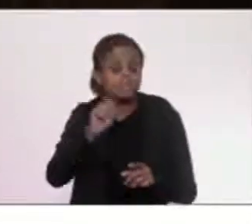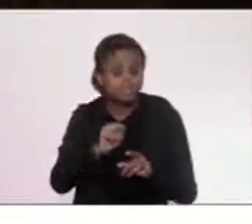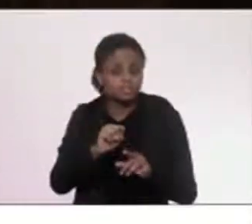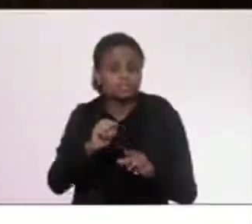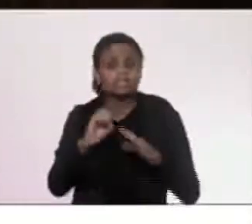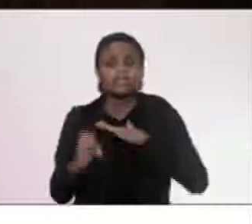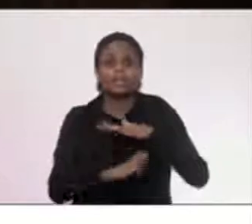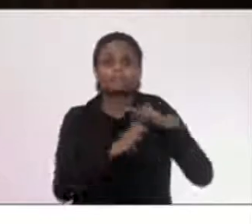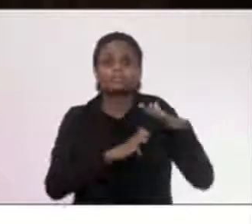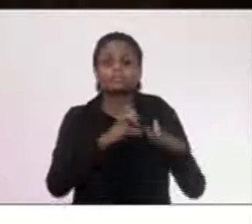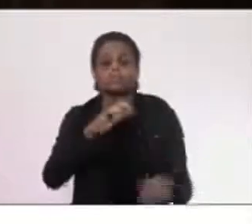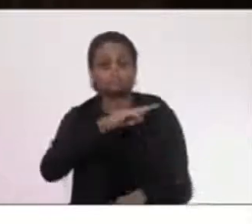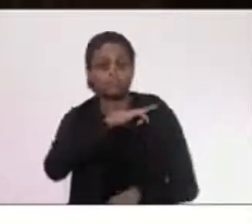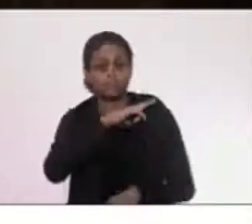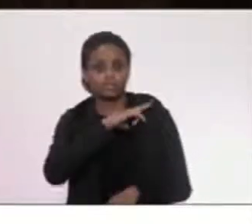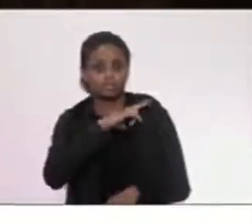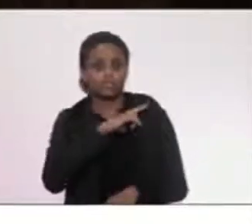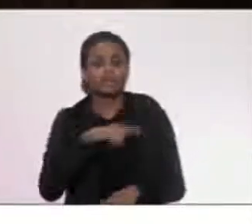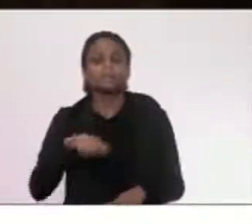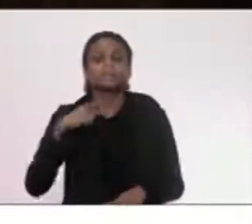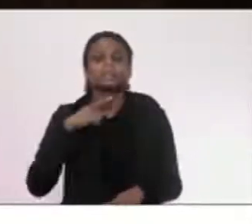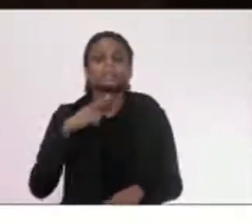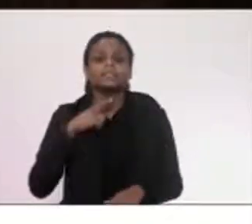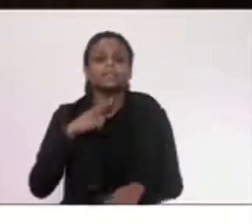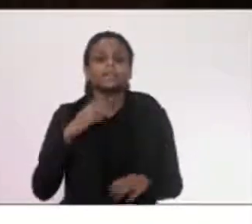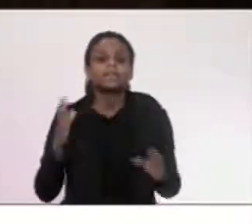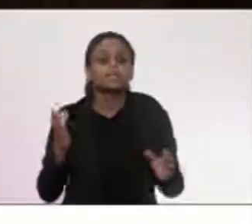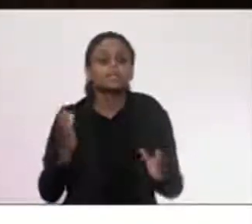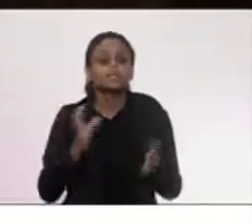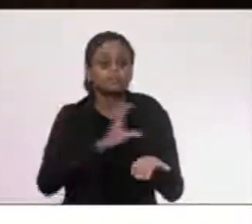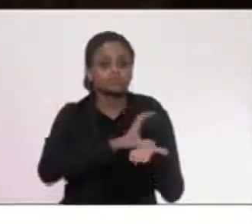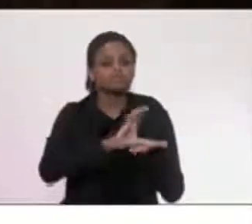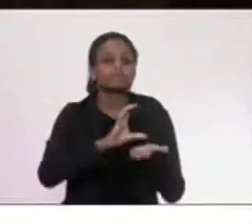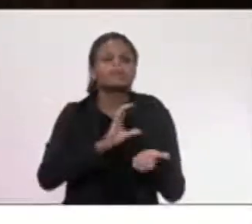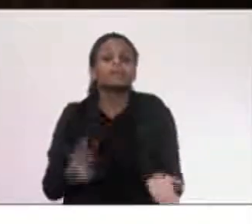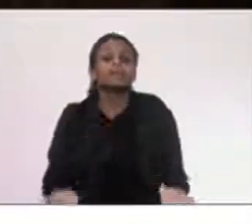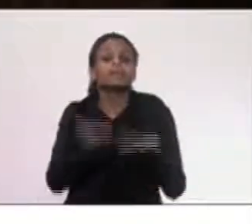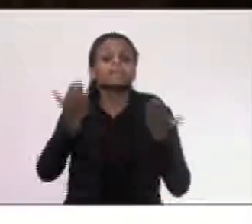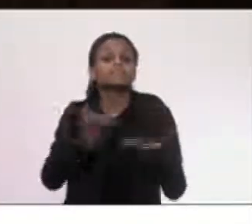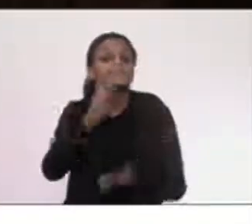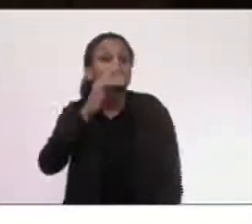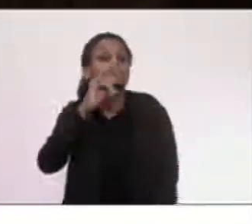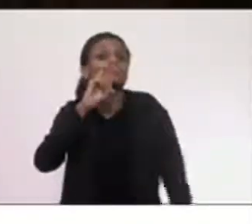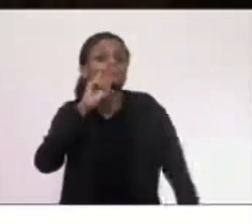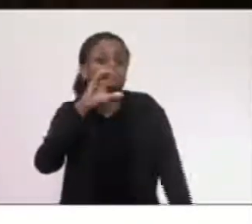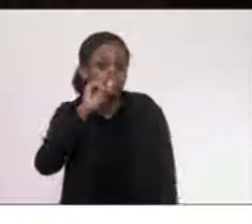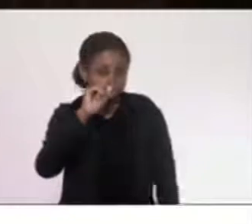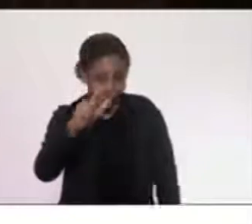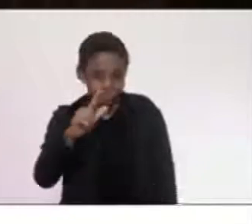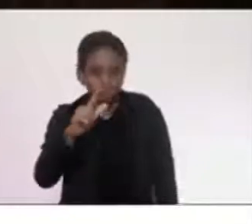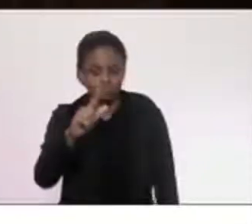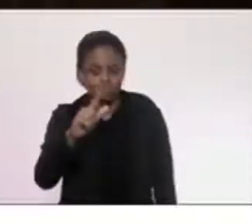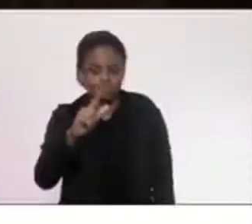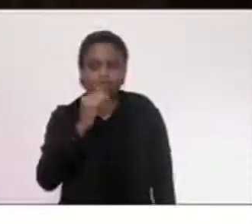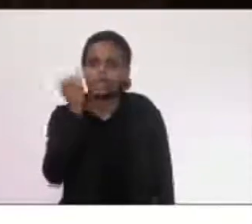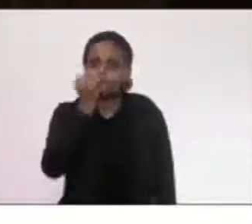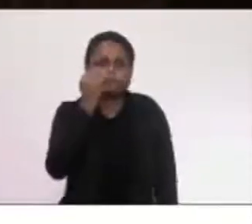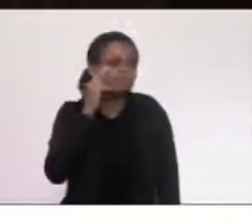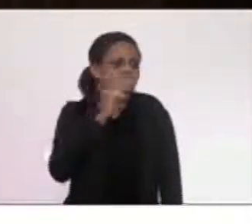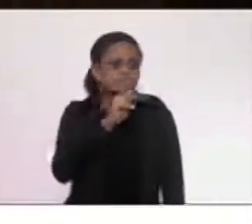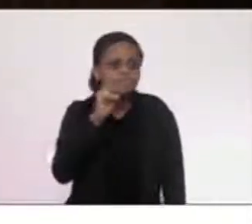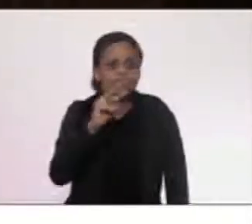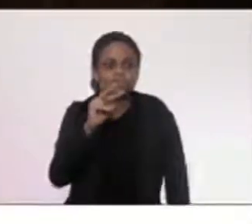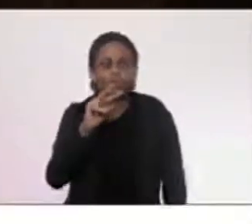nas empresas privadas que recebem incentivos fiscais. É muito importante porque a gente vê a